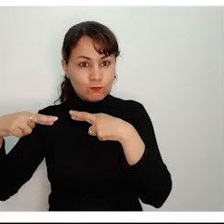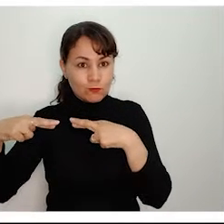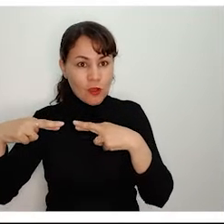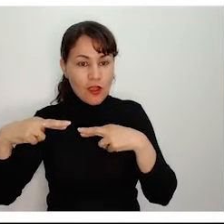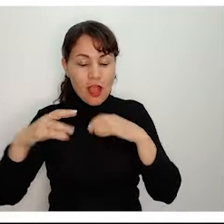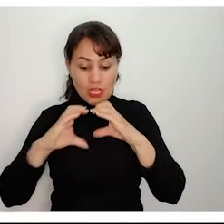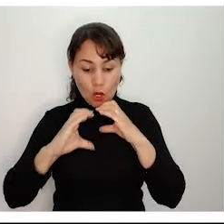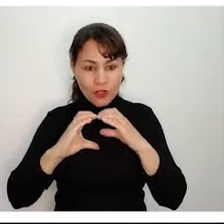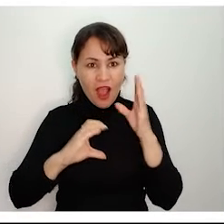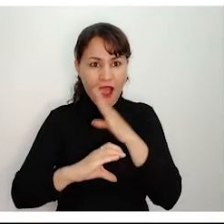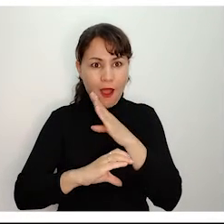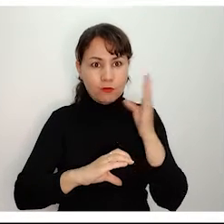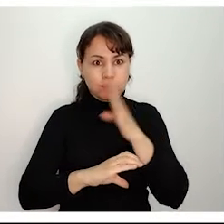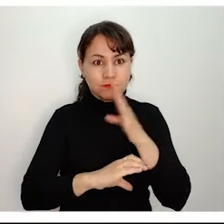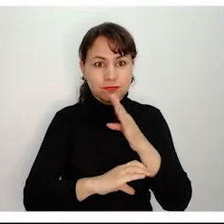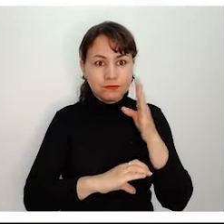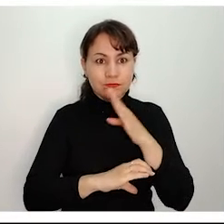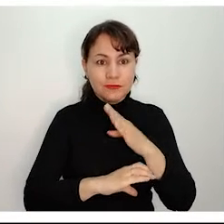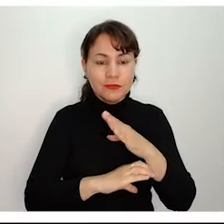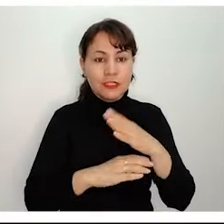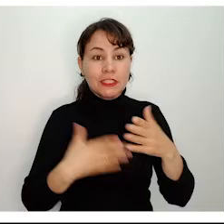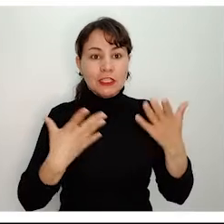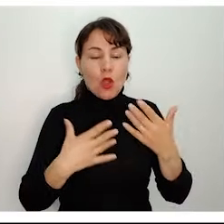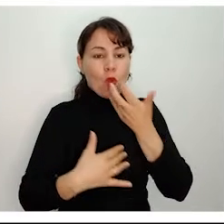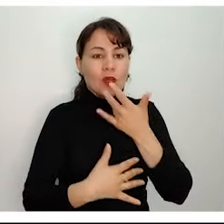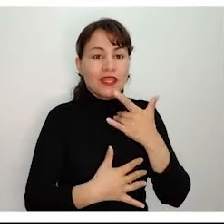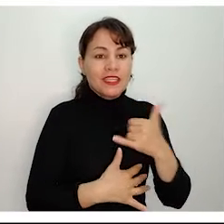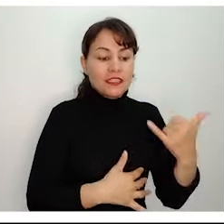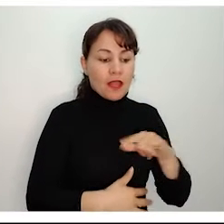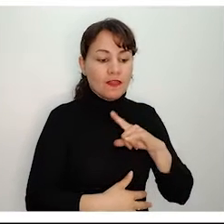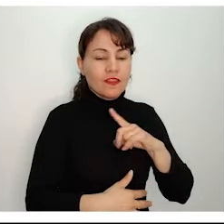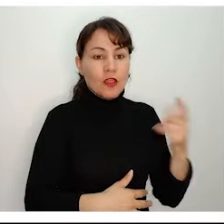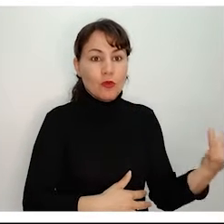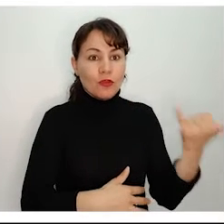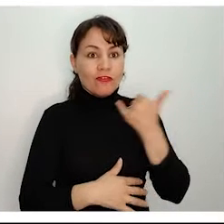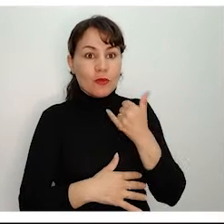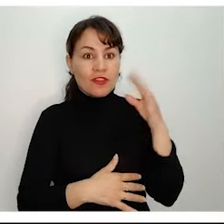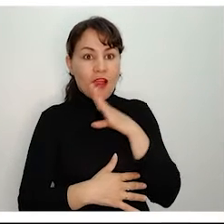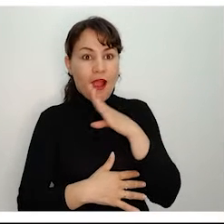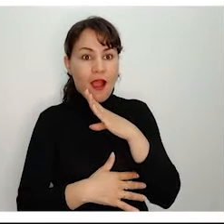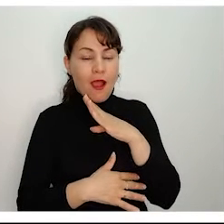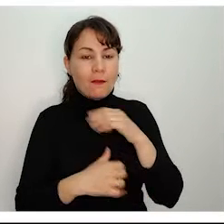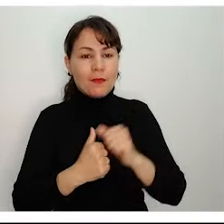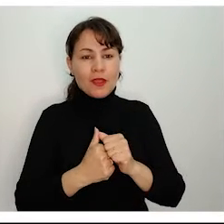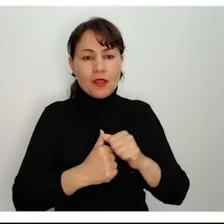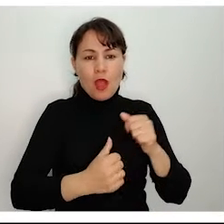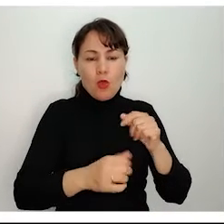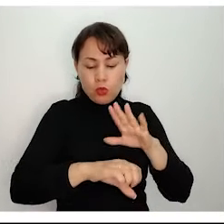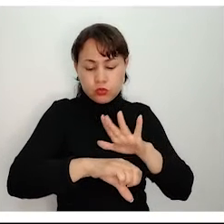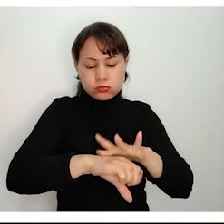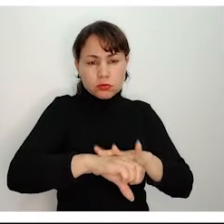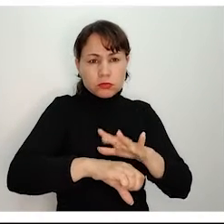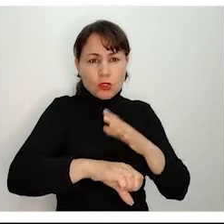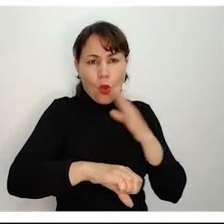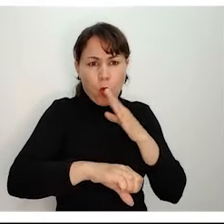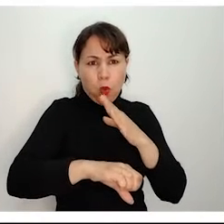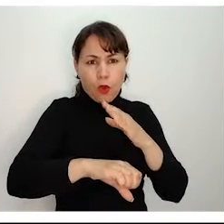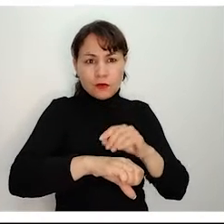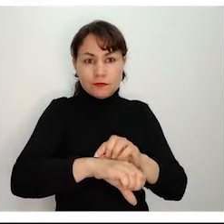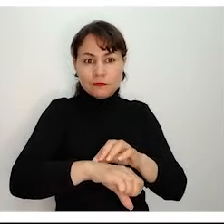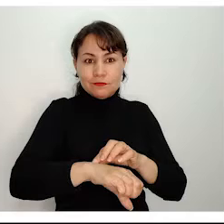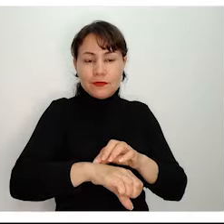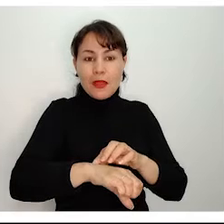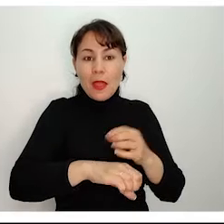essa comunicação fique mais rápida. Então, quando a criança recebe informações do meio ambiente, um toque, uma temperatura,